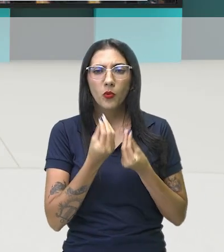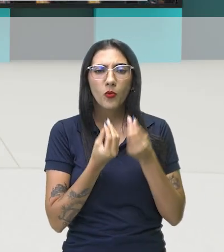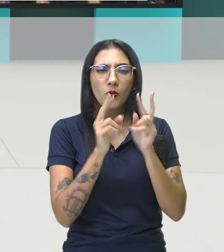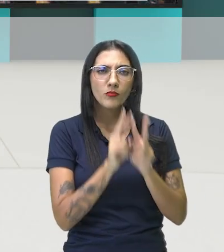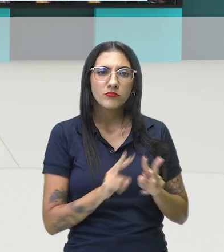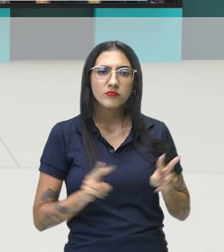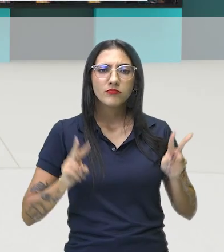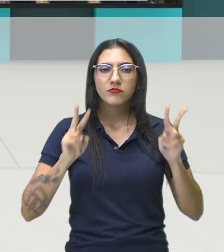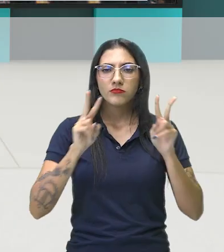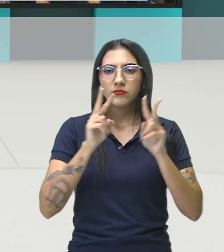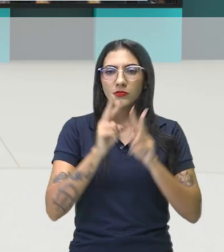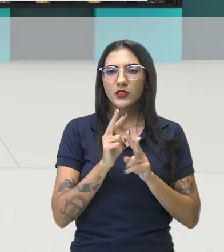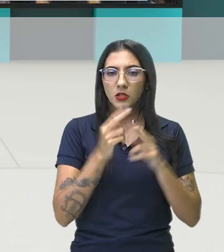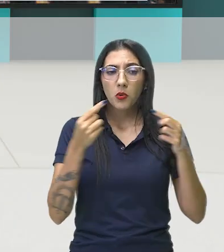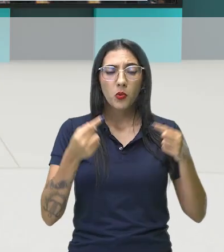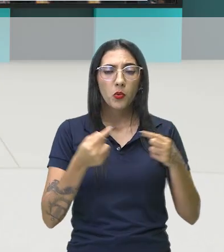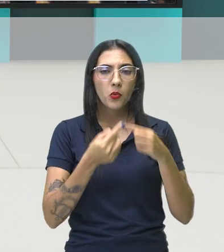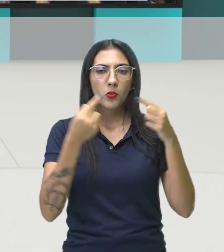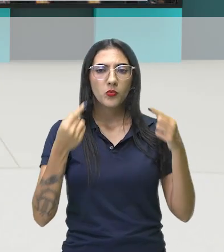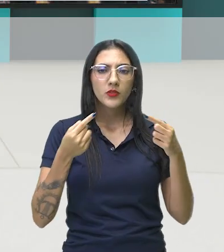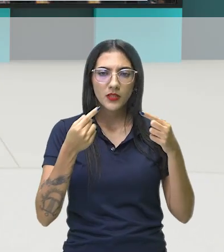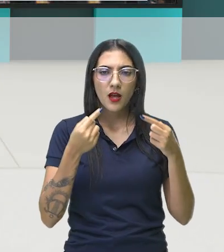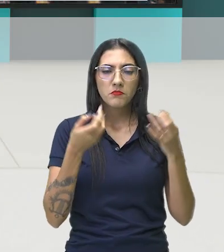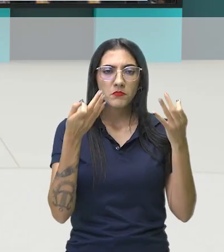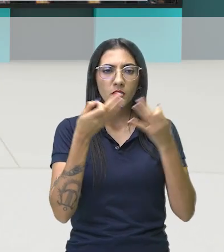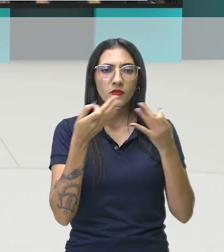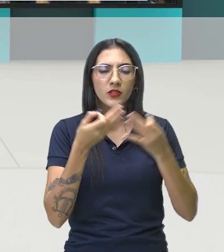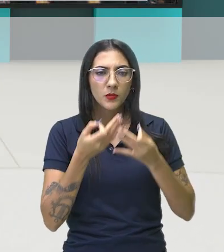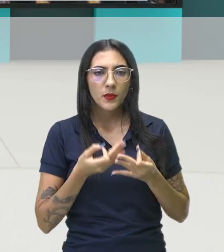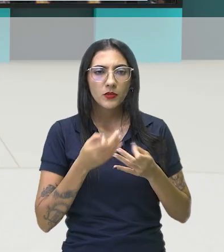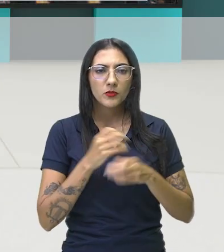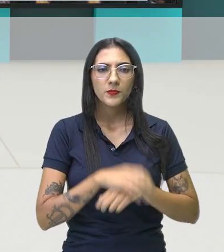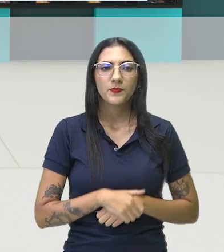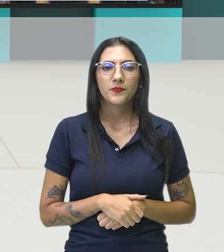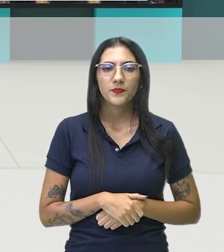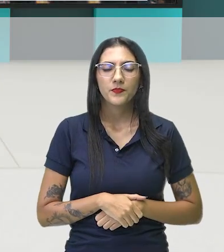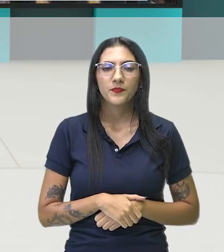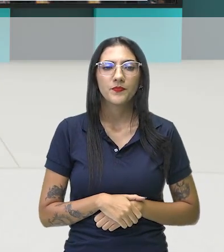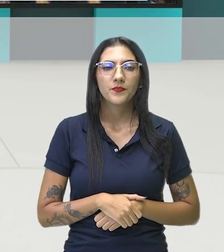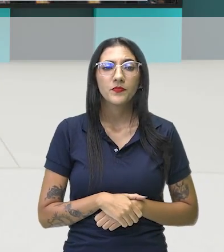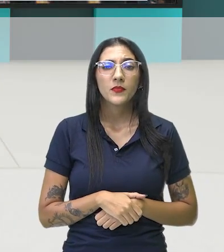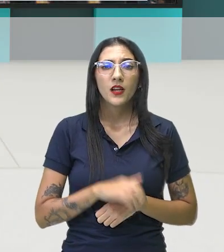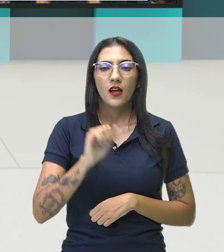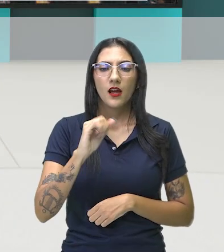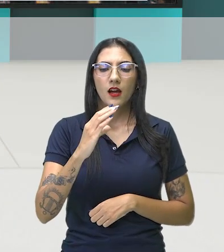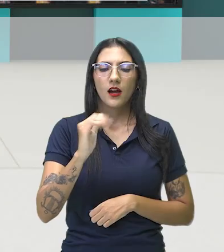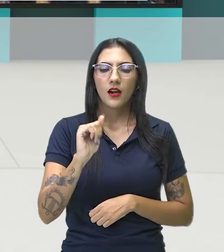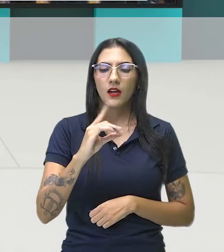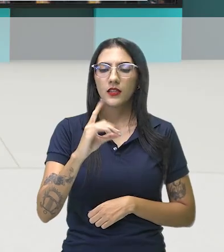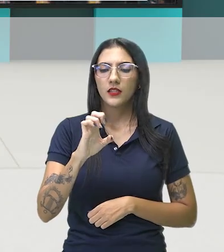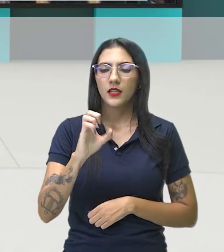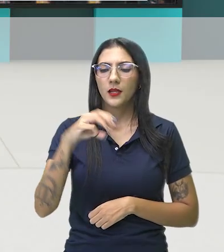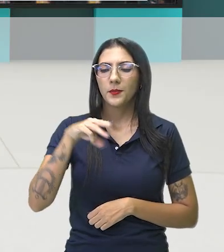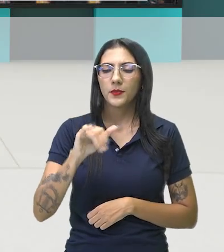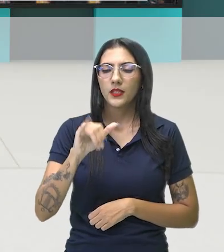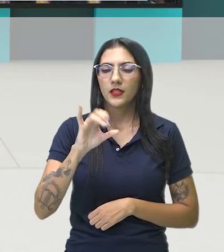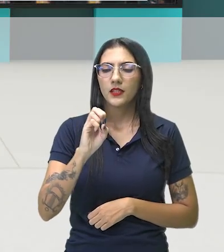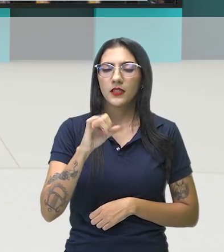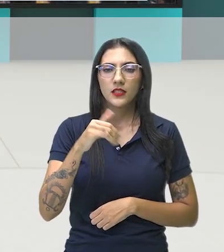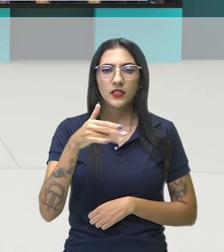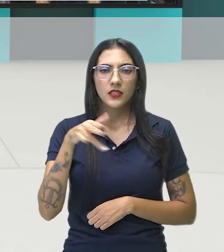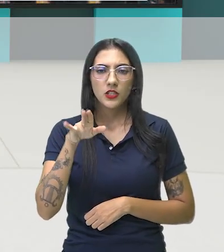em posição às formas rígidas do academicismo. No academicismo, o artista se